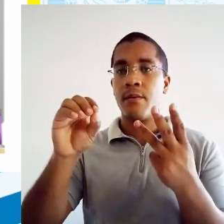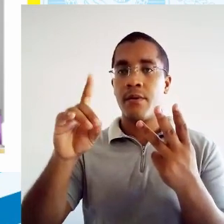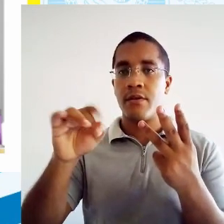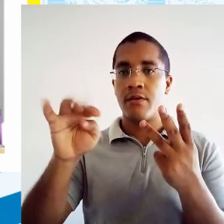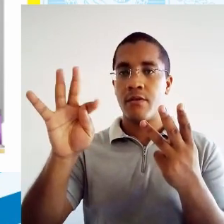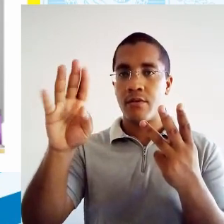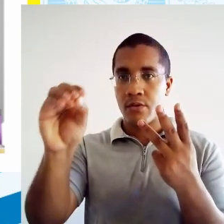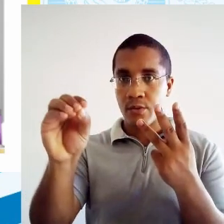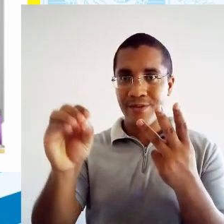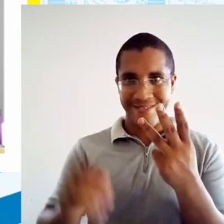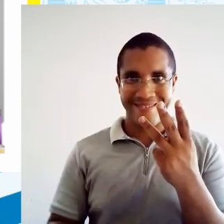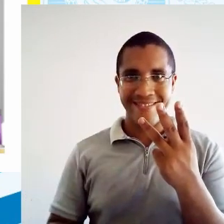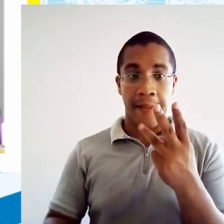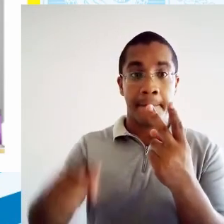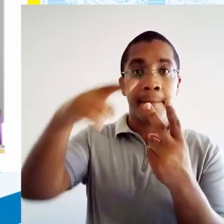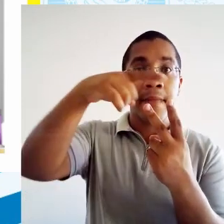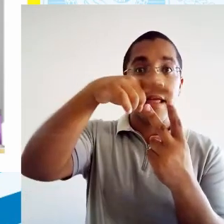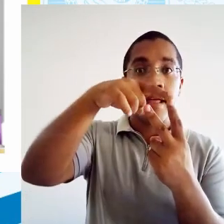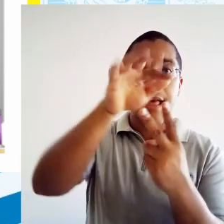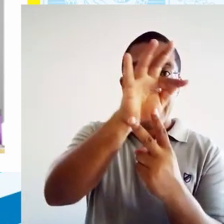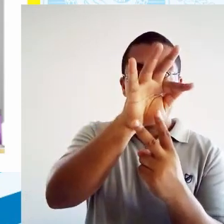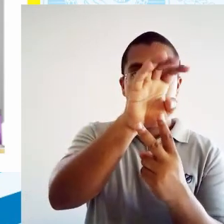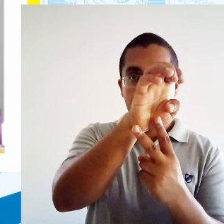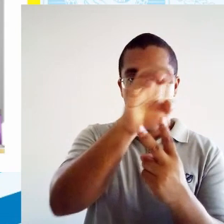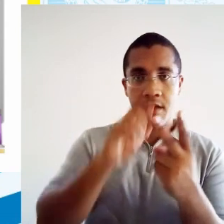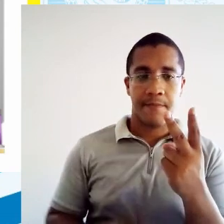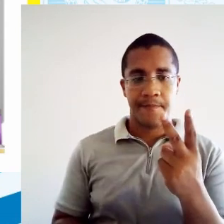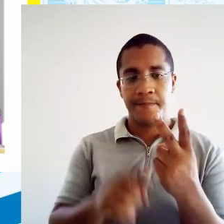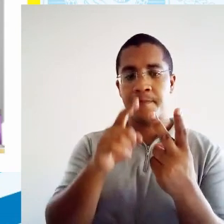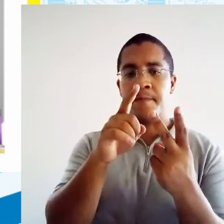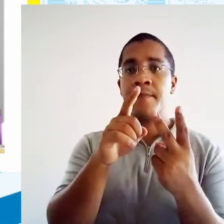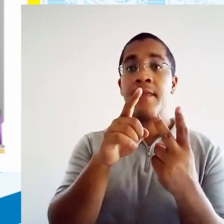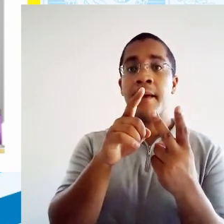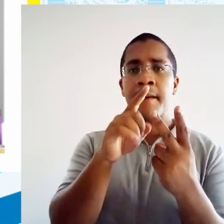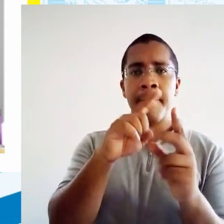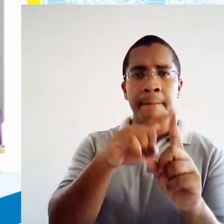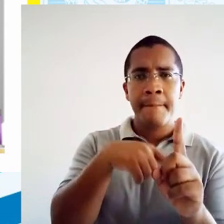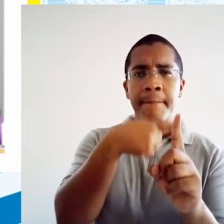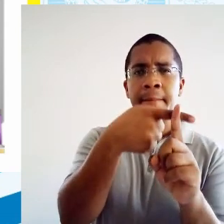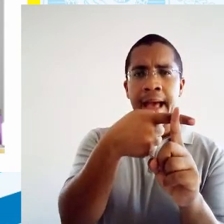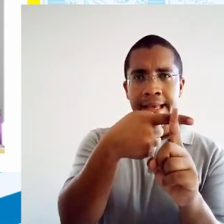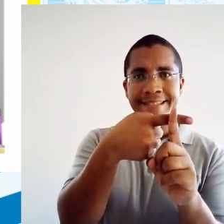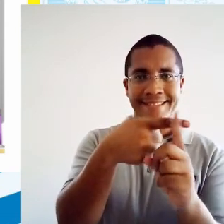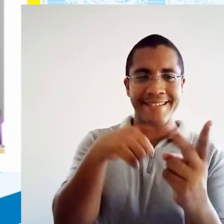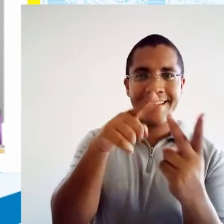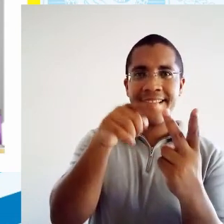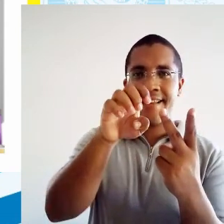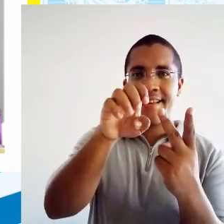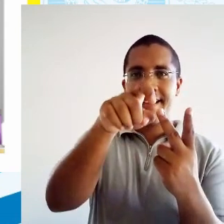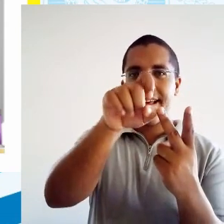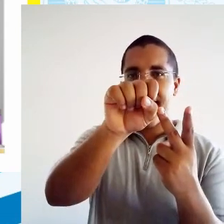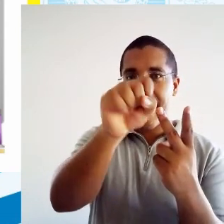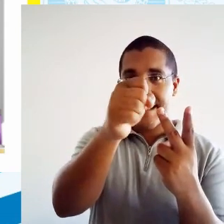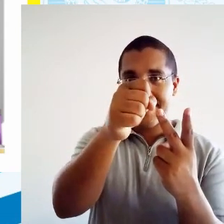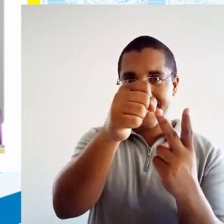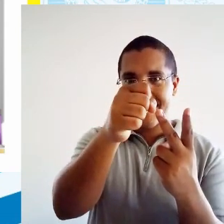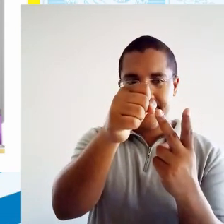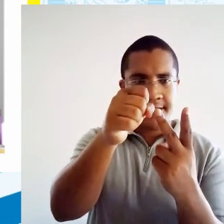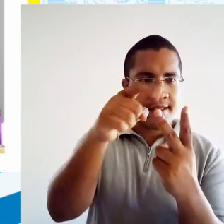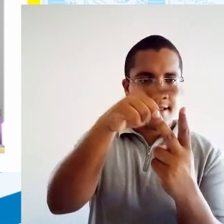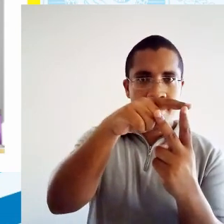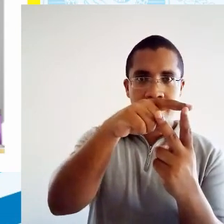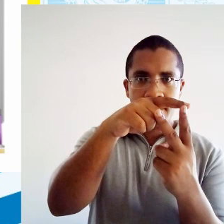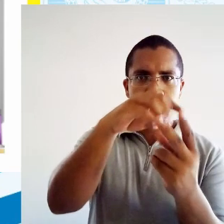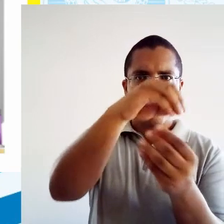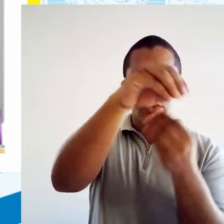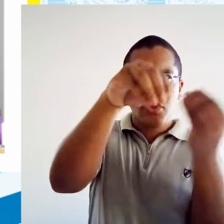resultantes. Então, se eu tenho o elemento ferro, quando adiciono o enxofre, eu vou ter aí